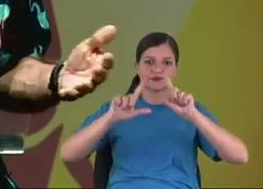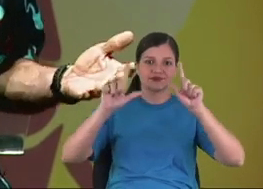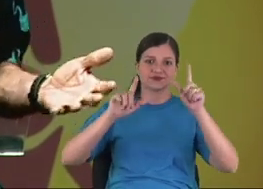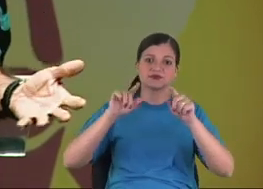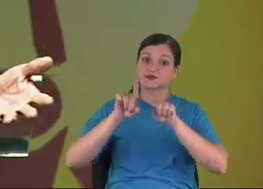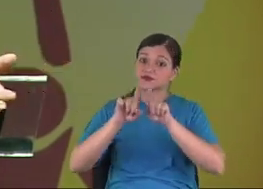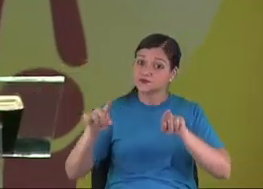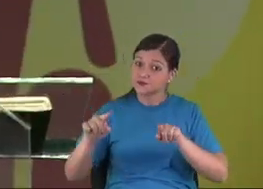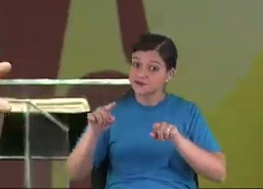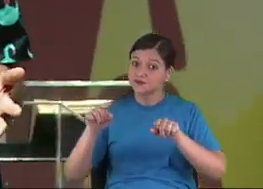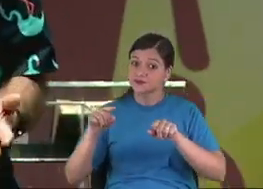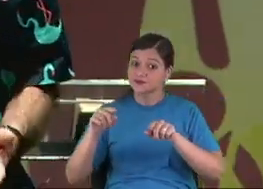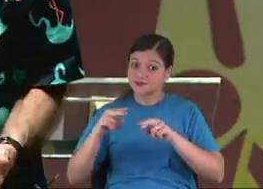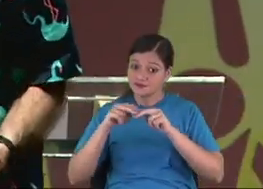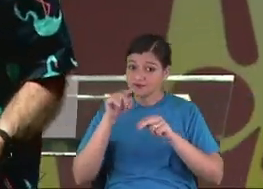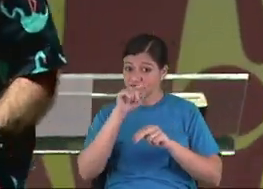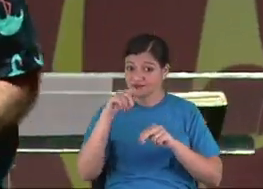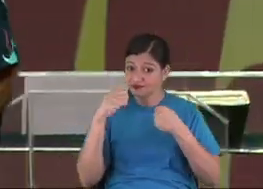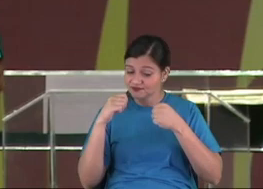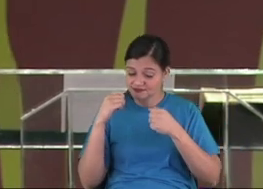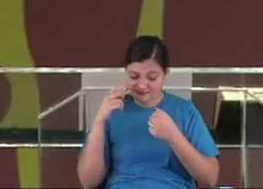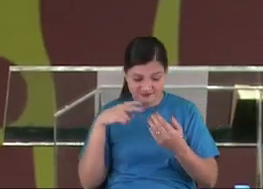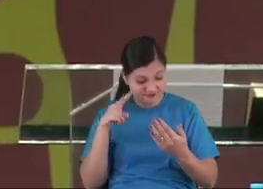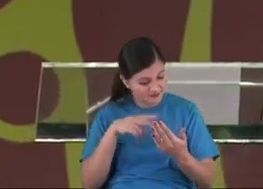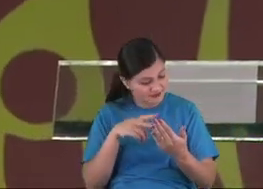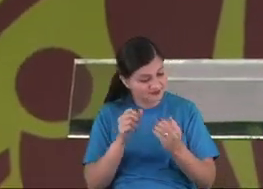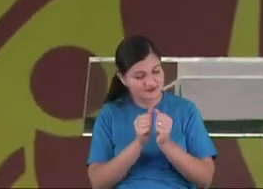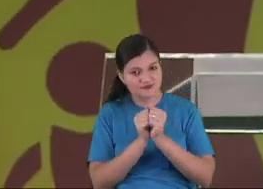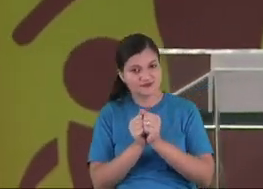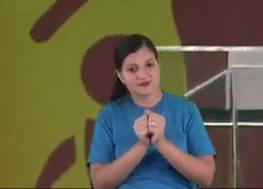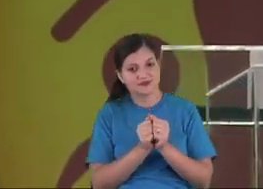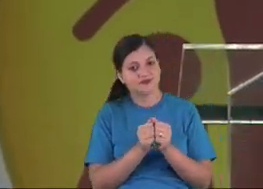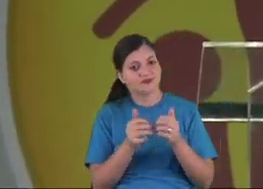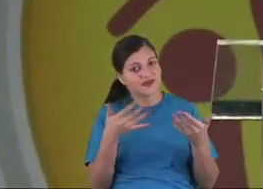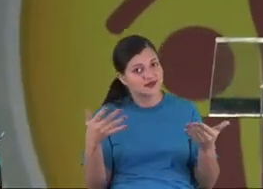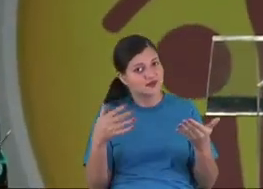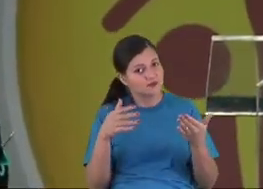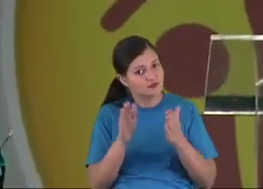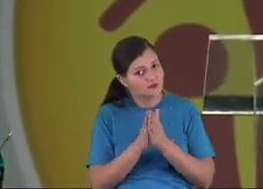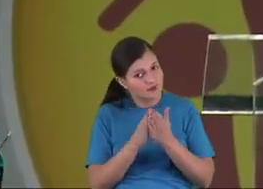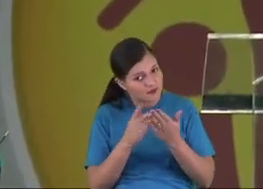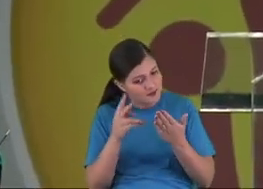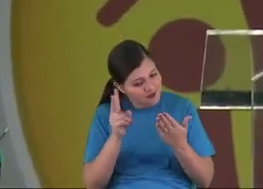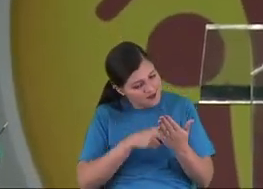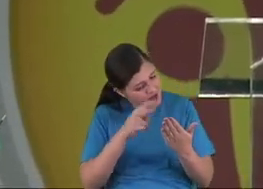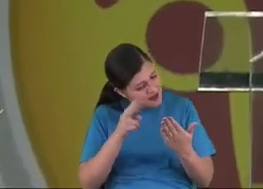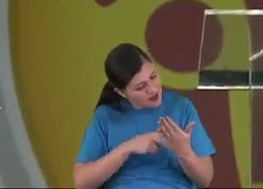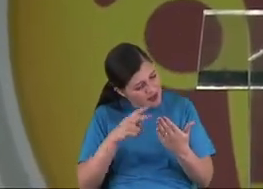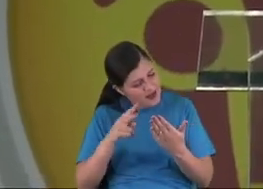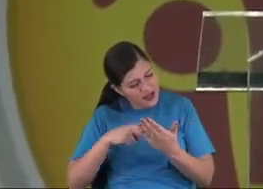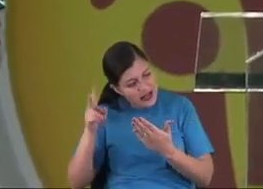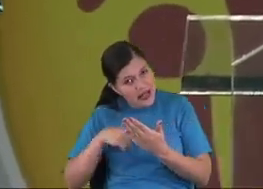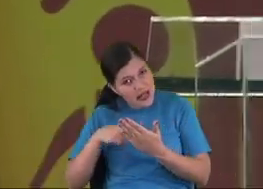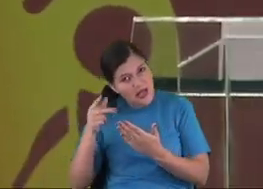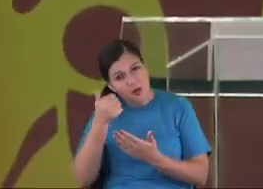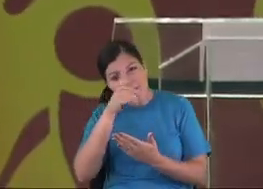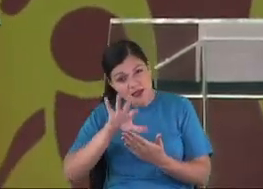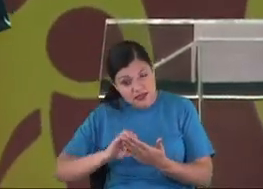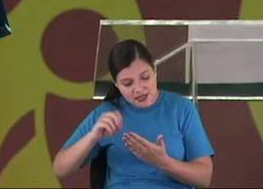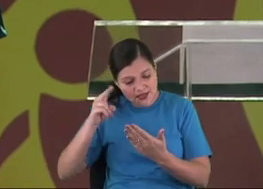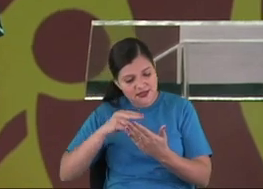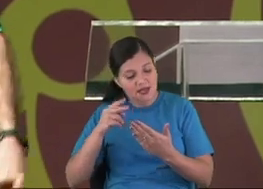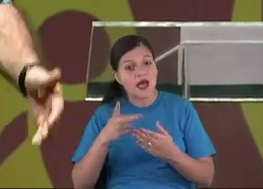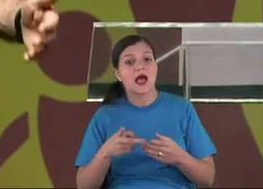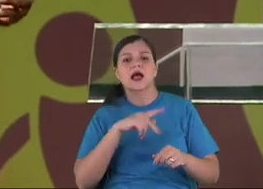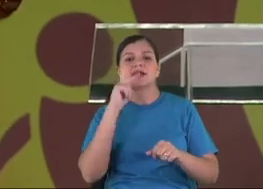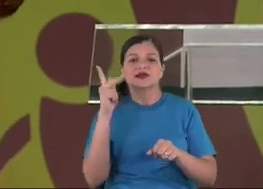Mas para isso você tem que ler. Você diz: mas eu leio tão mal que eu tenho vergonha. Então pega aquela página, treina umas 10 vezes, depois você chega com seu